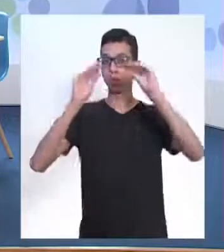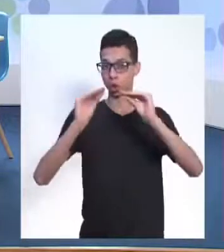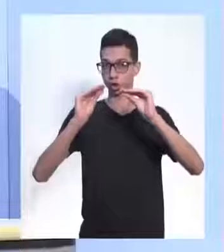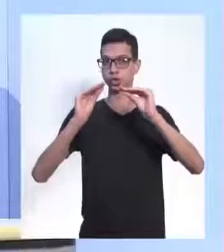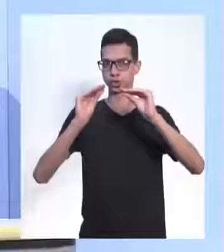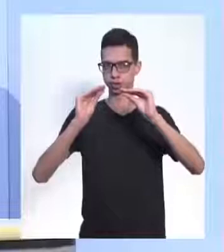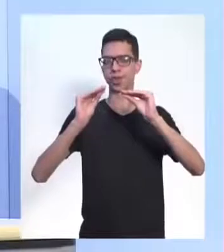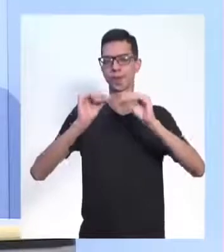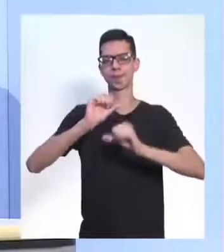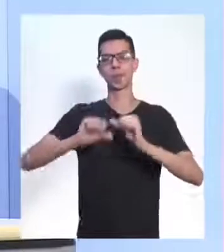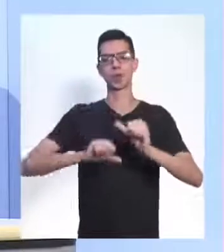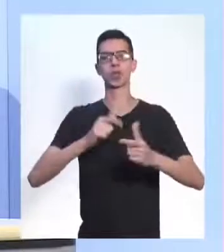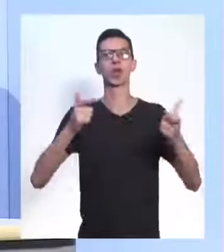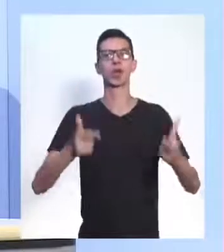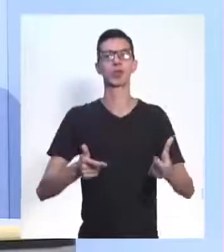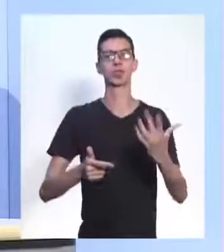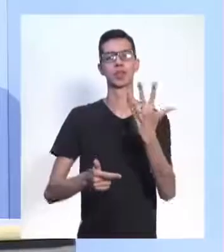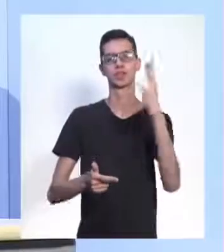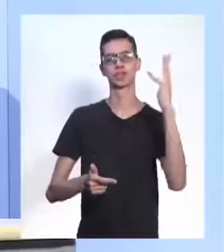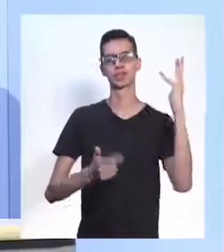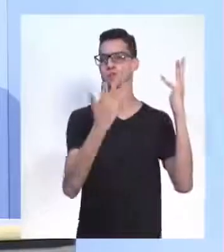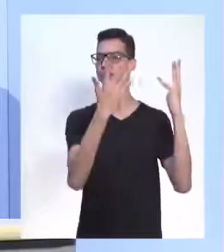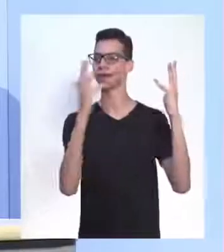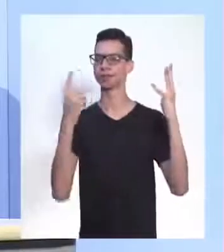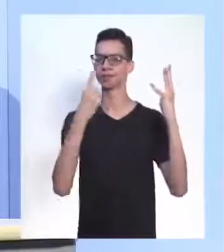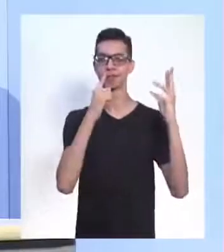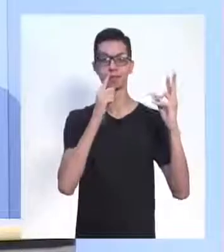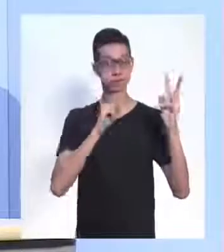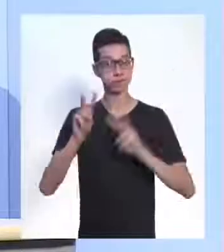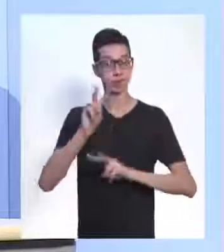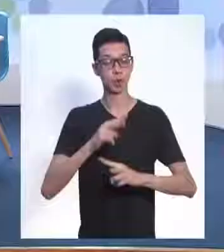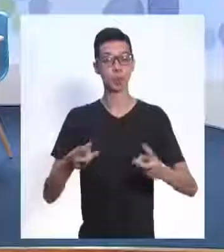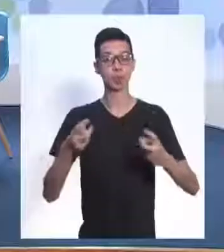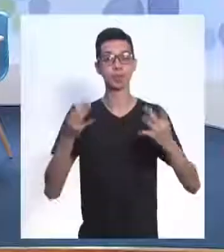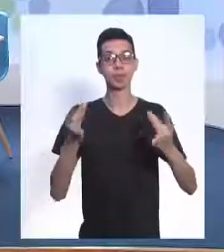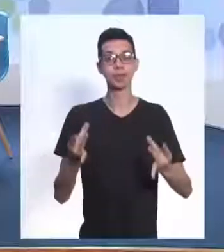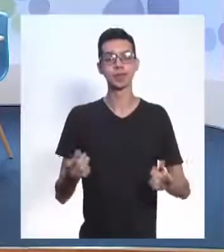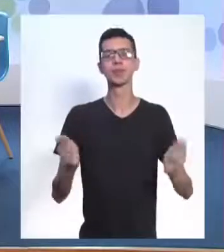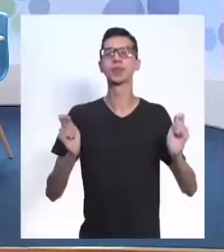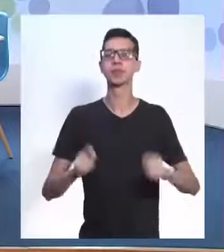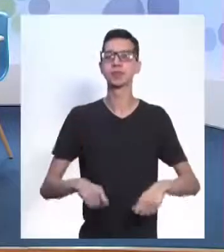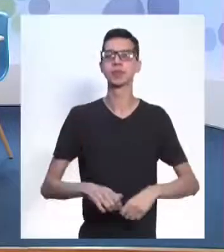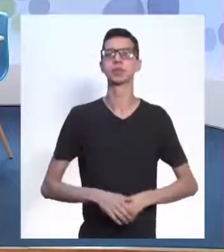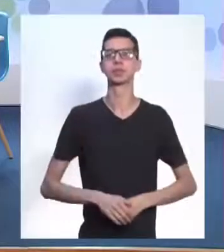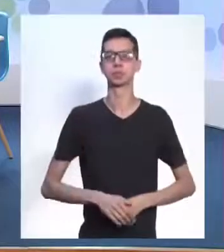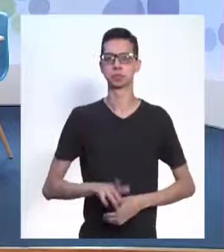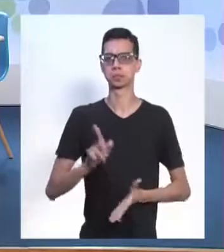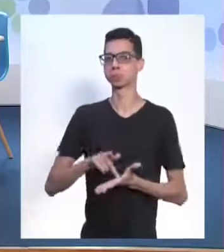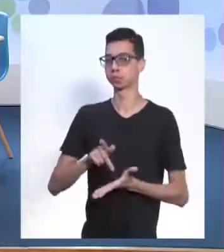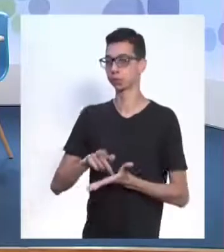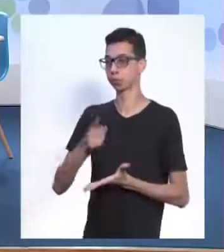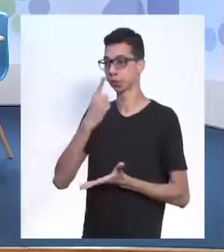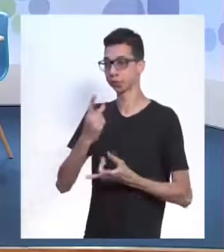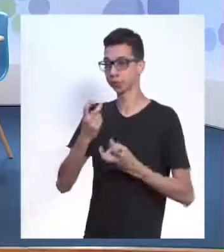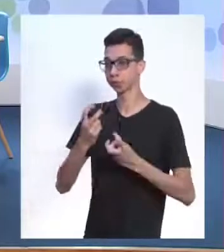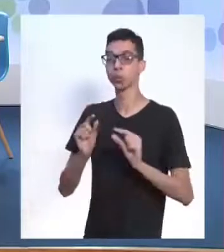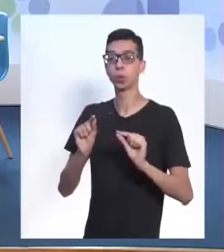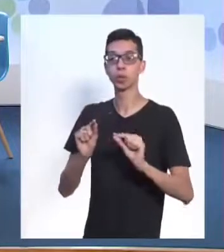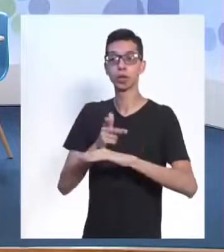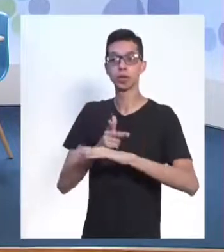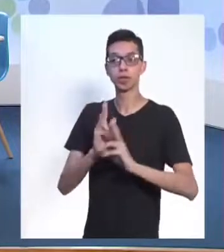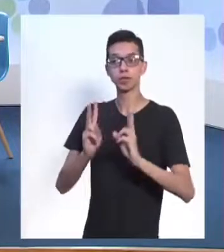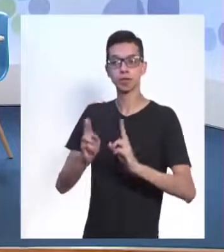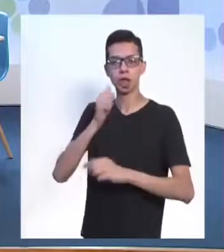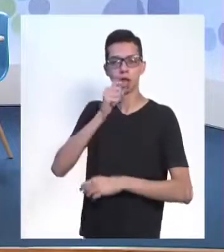E nesse caso aí, né, gente, ajudou a criar toda uma ambientação, né? Esse trechinho que vocês observaram aí, que a professora pegou, era uma